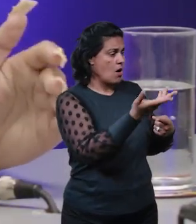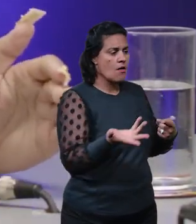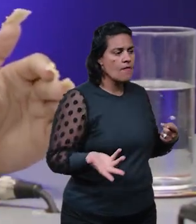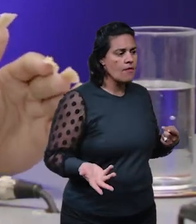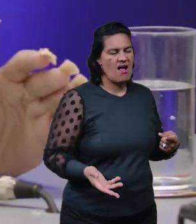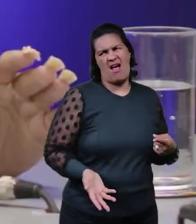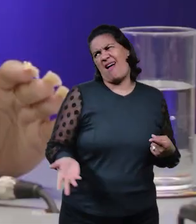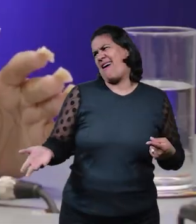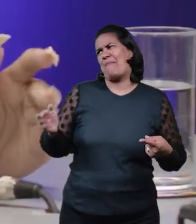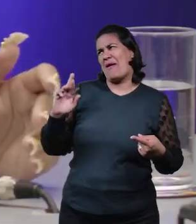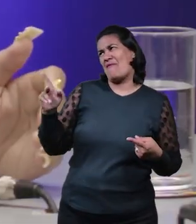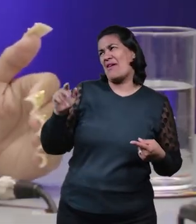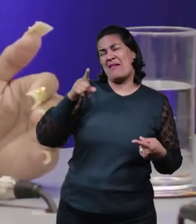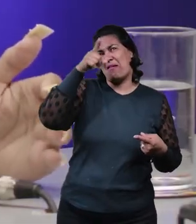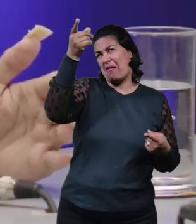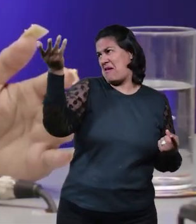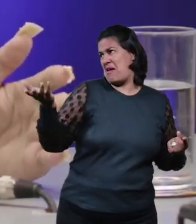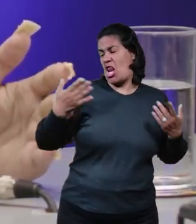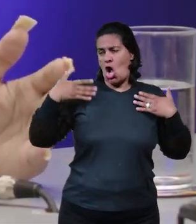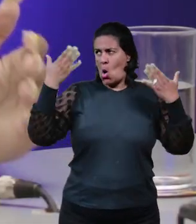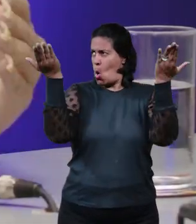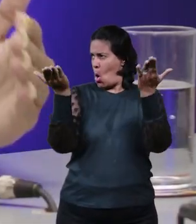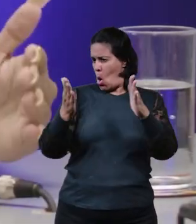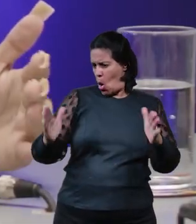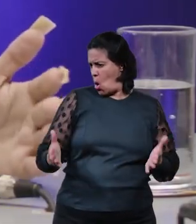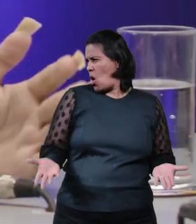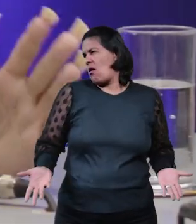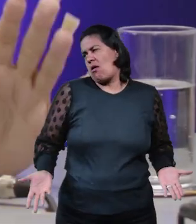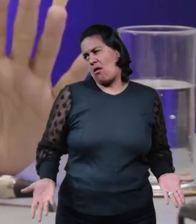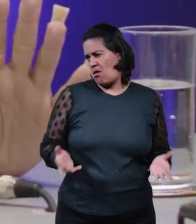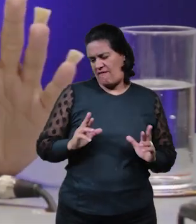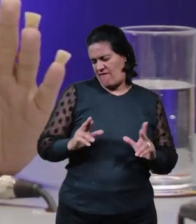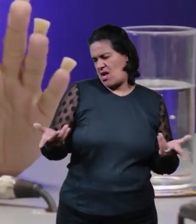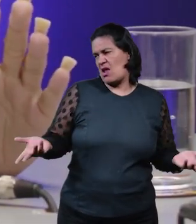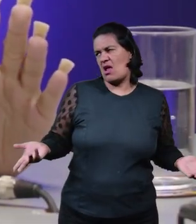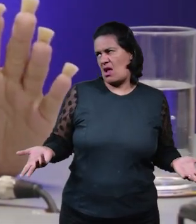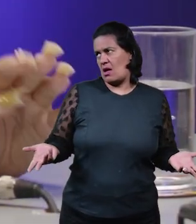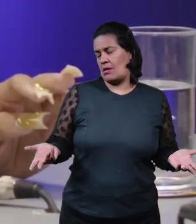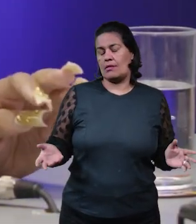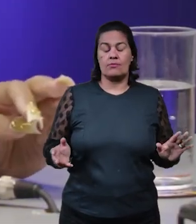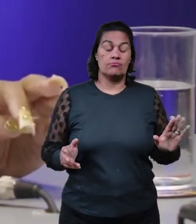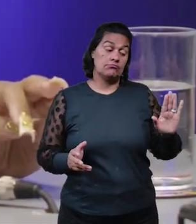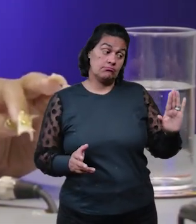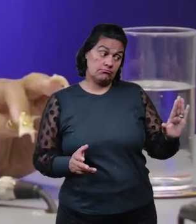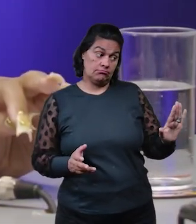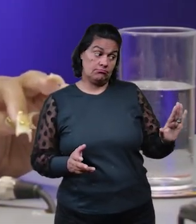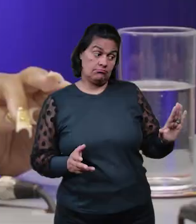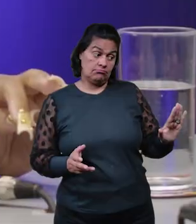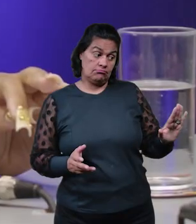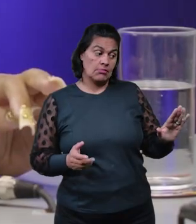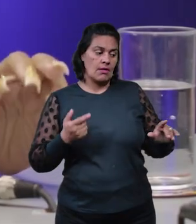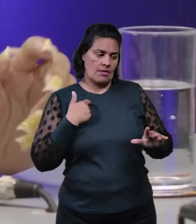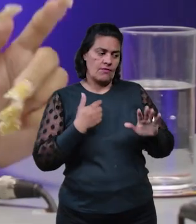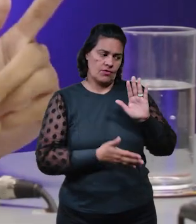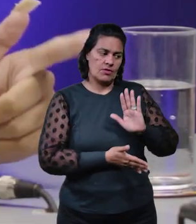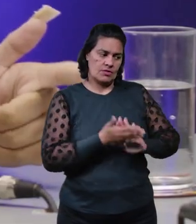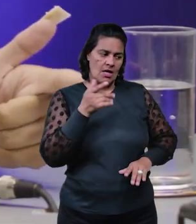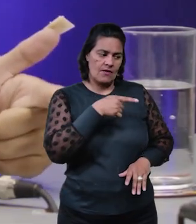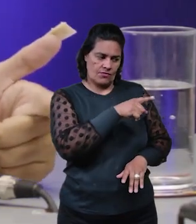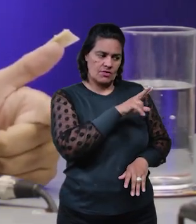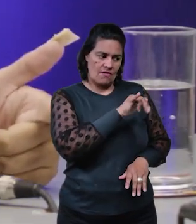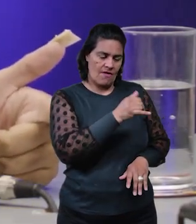ai, mas é diferente, ela tem aquele corpão, quis trazer mais questão de estética, assim. Eu falei, não, quando eu sair daqui, você vai